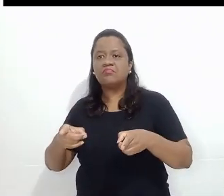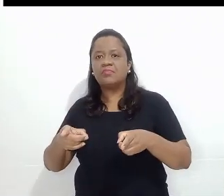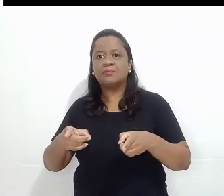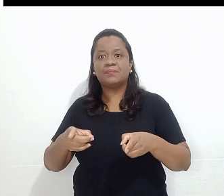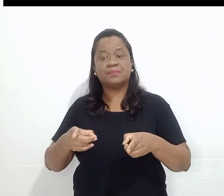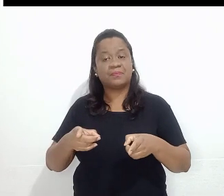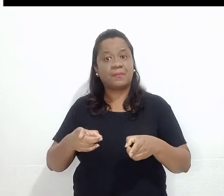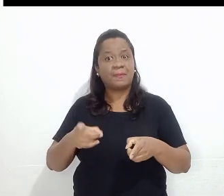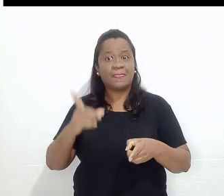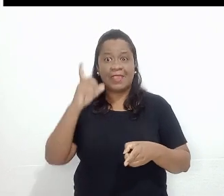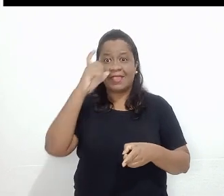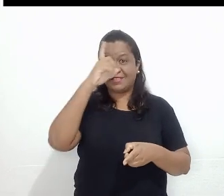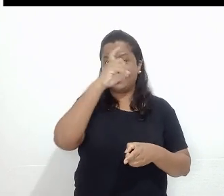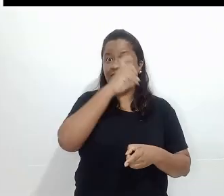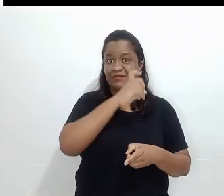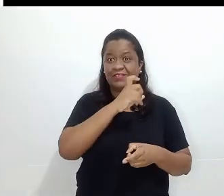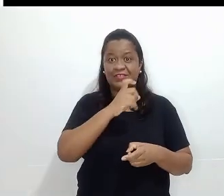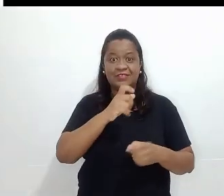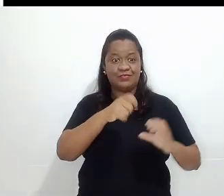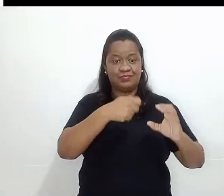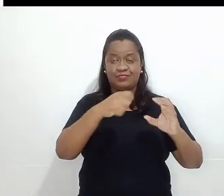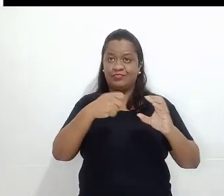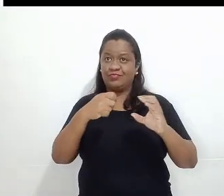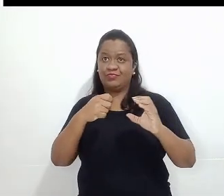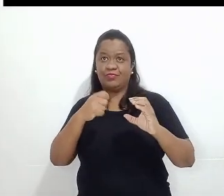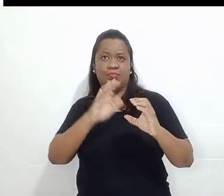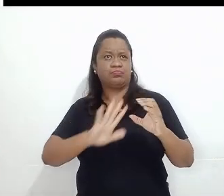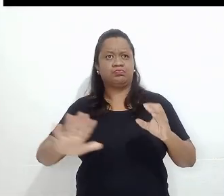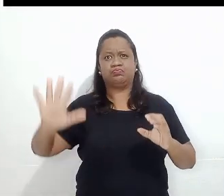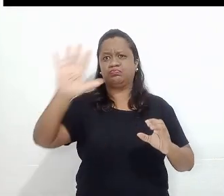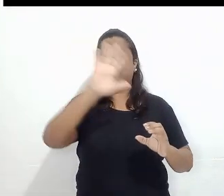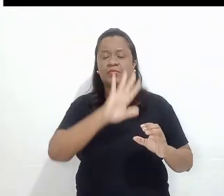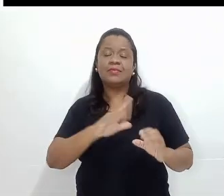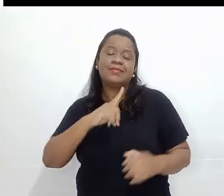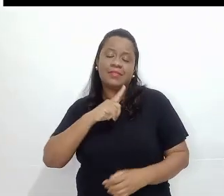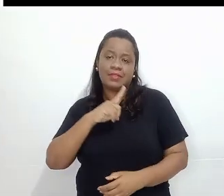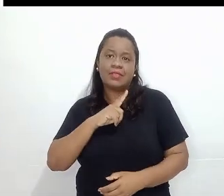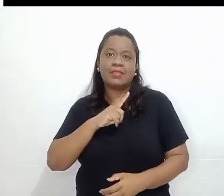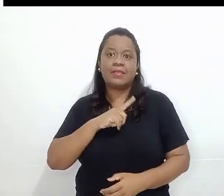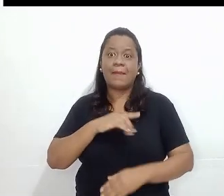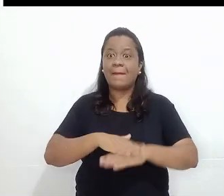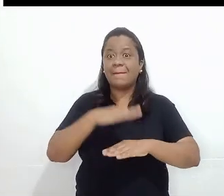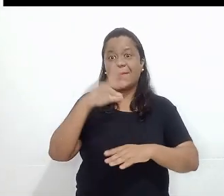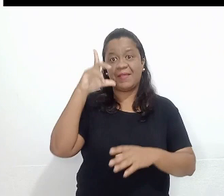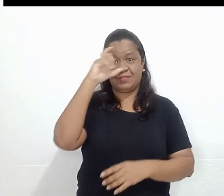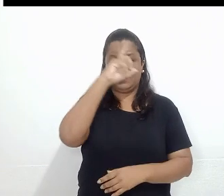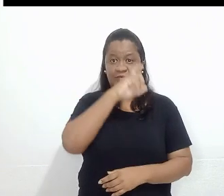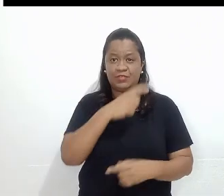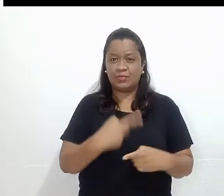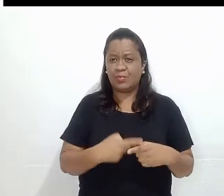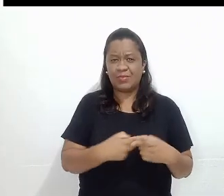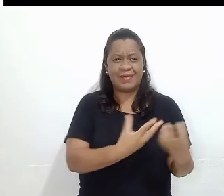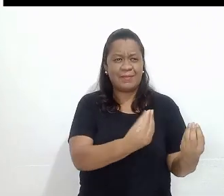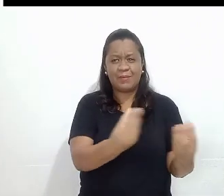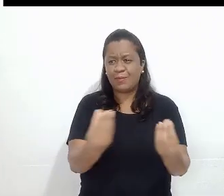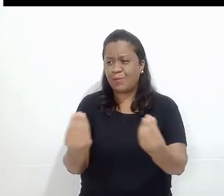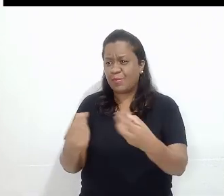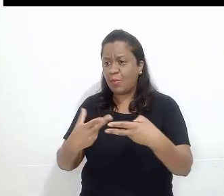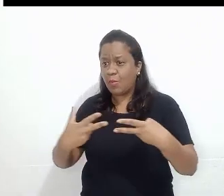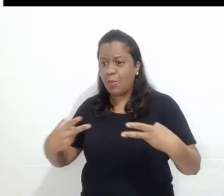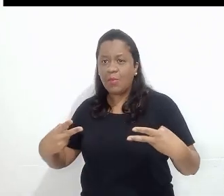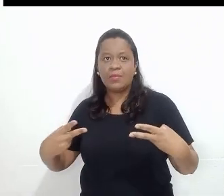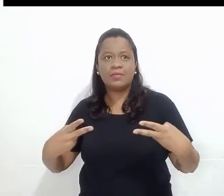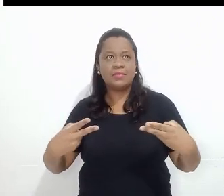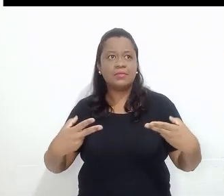de fotografia que vai operar o filme inteiro. Tem também, mas é mais difícil. Porque ele tem tanta coisa para cuidar,